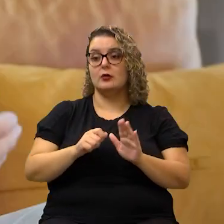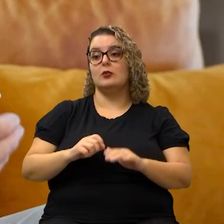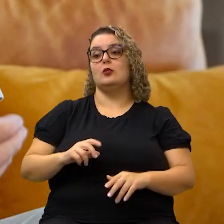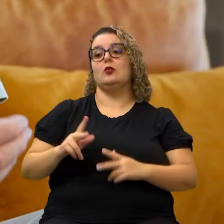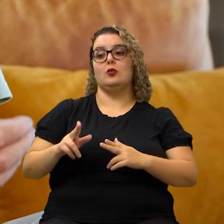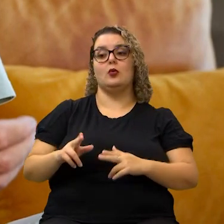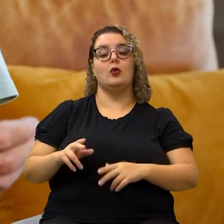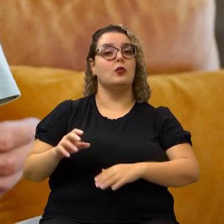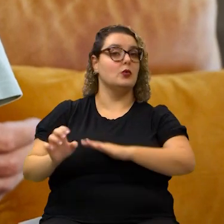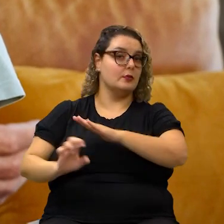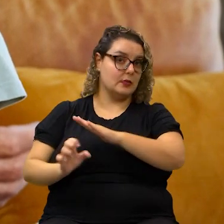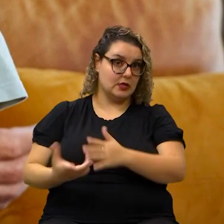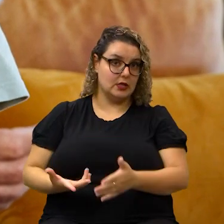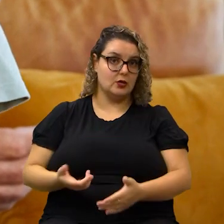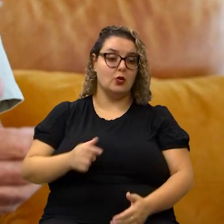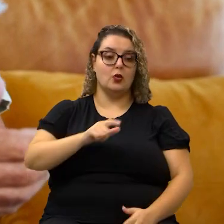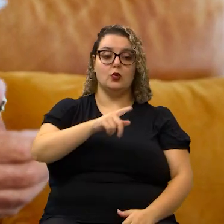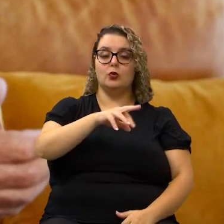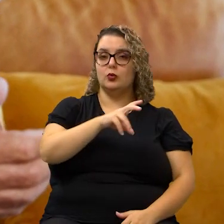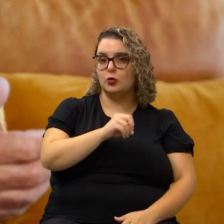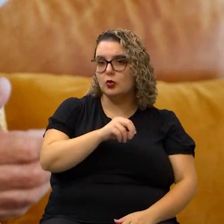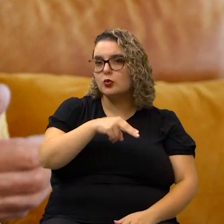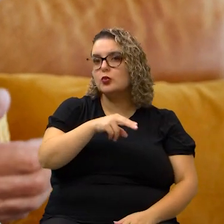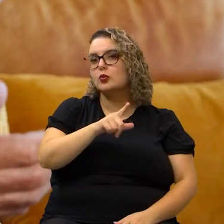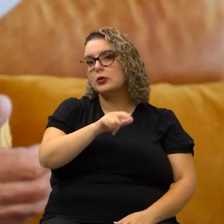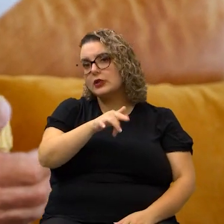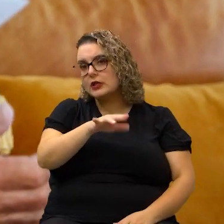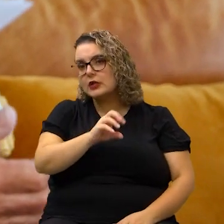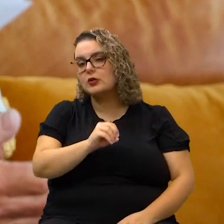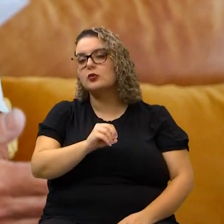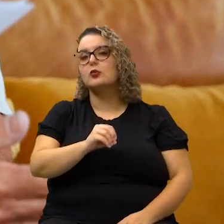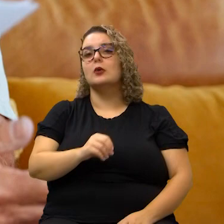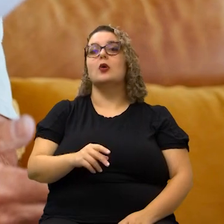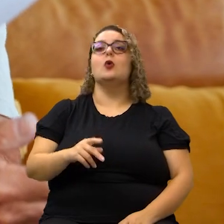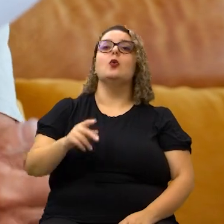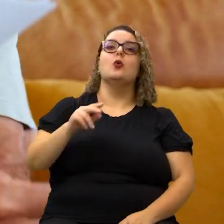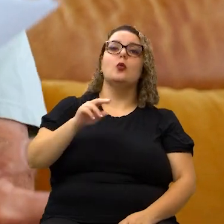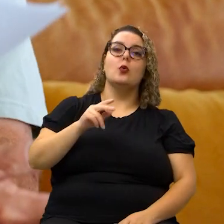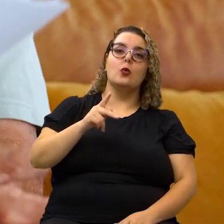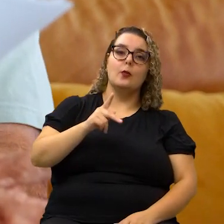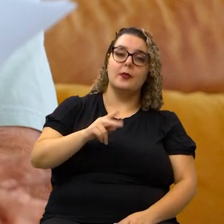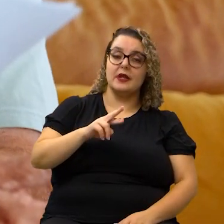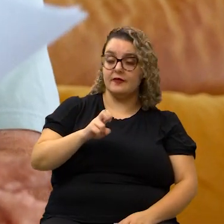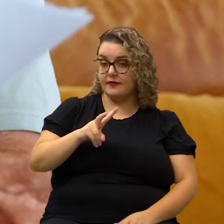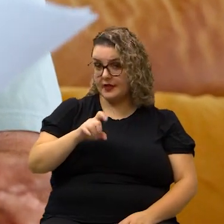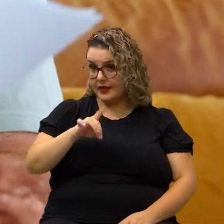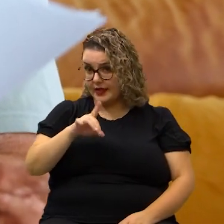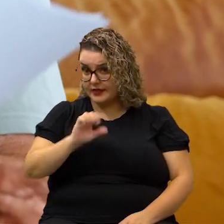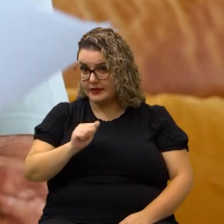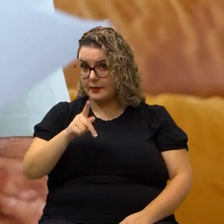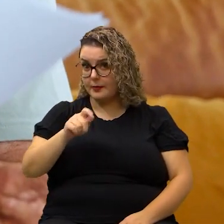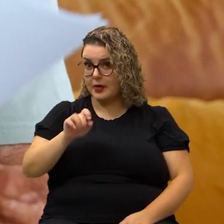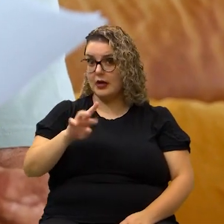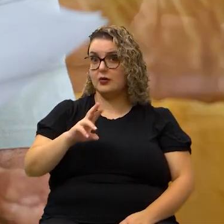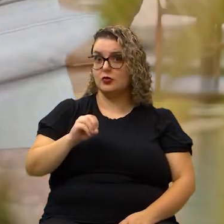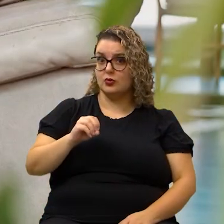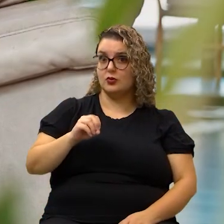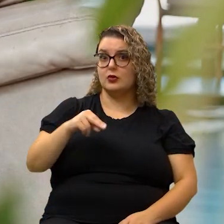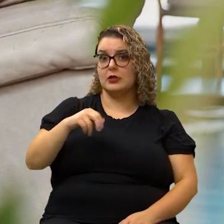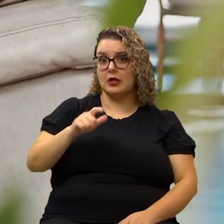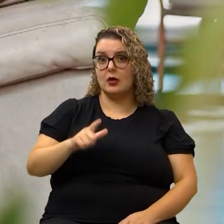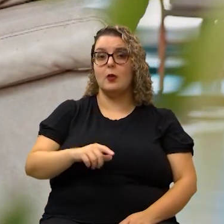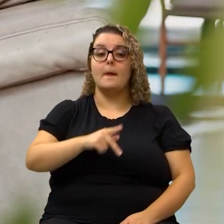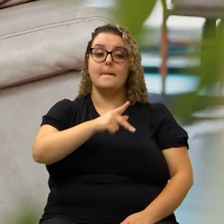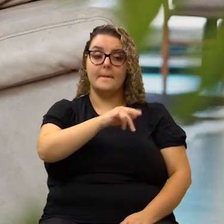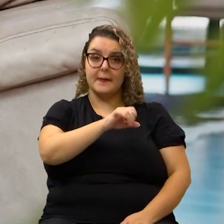jurídica, ela paga a contribuição social sobre o lucro líquido, ela paga a contribuição previdenciária patronal, ela paga ali PIS,